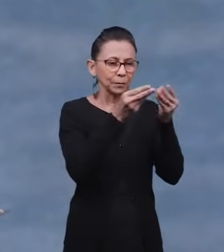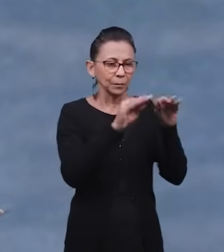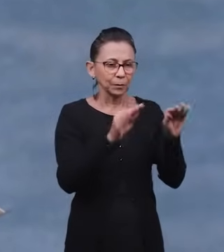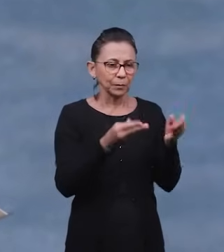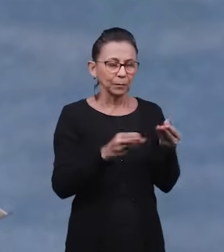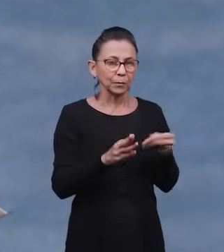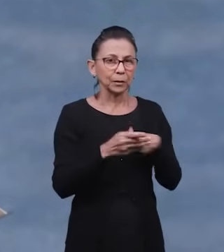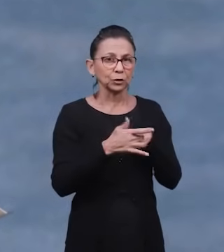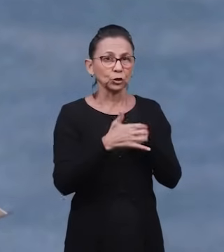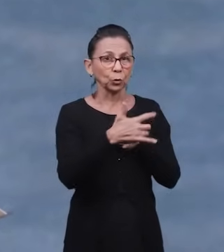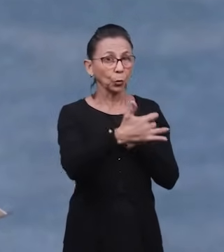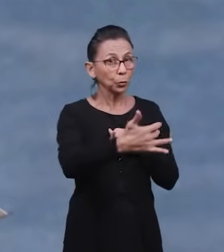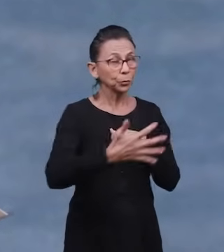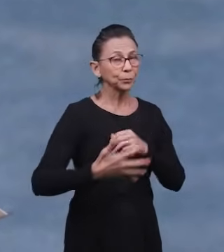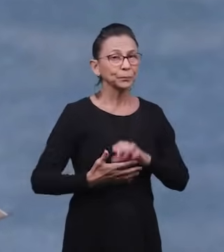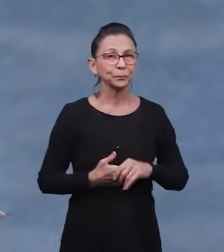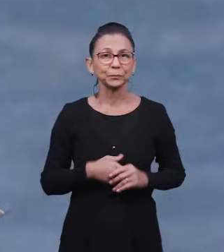dele,